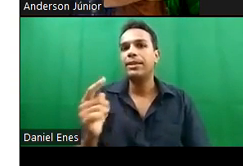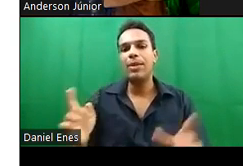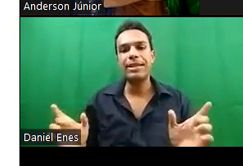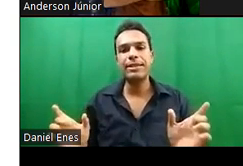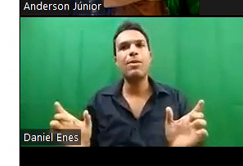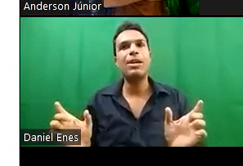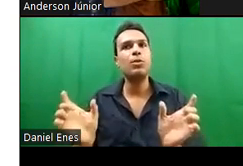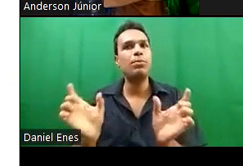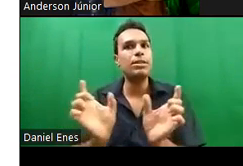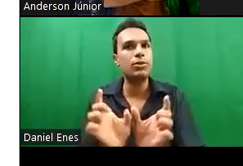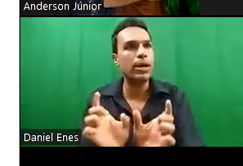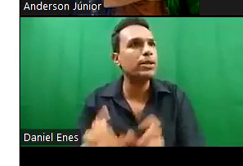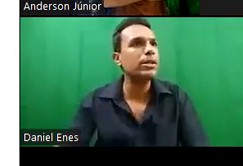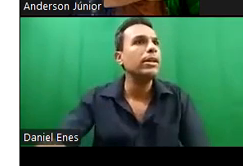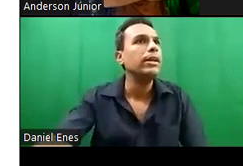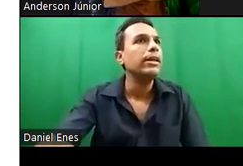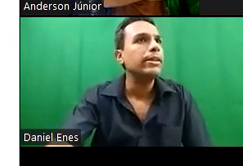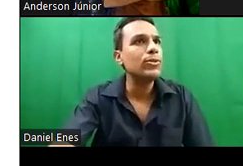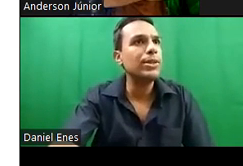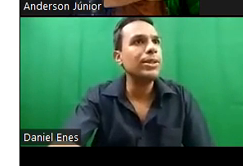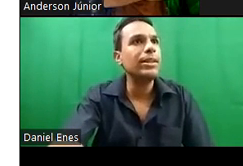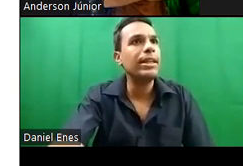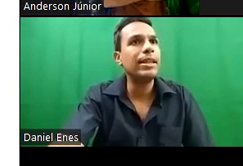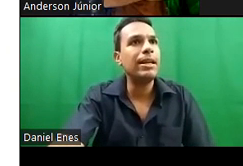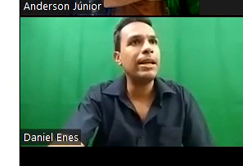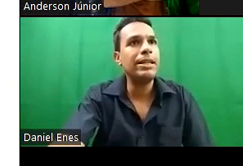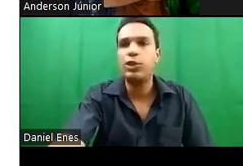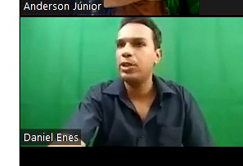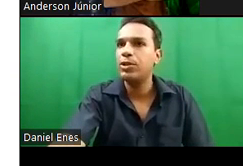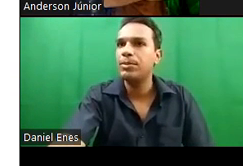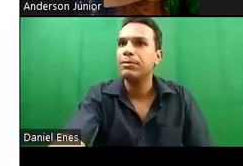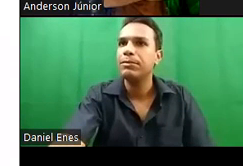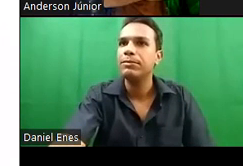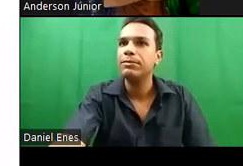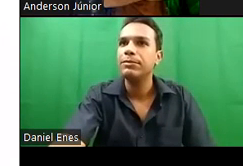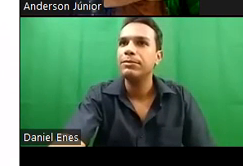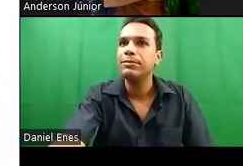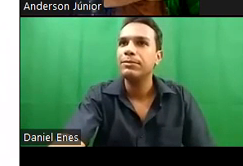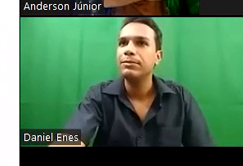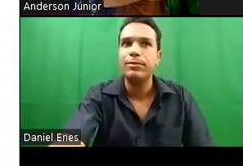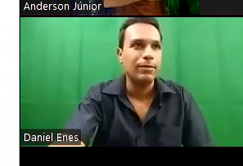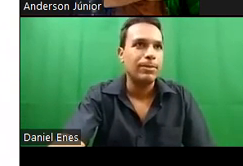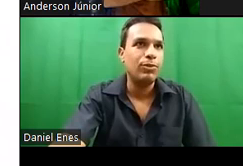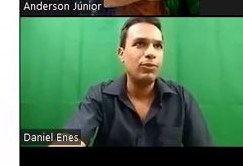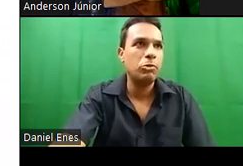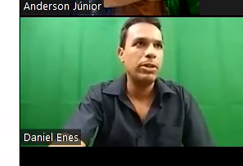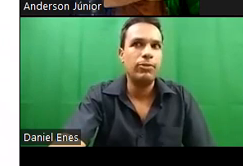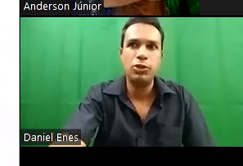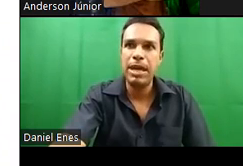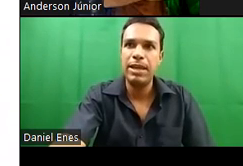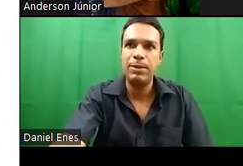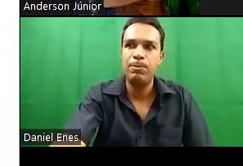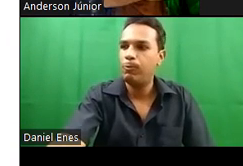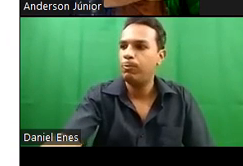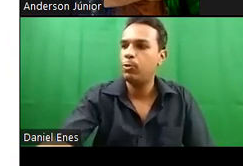Então, essas são as composições. Estão conseguindo entender até aí, gente? Por favor, deem um